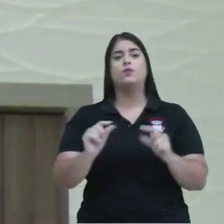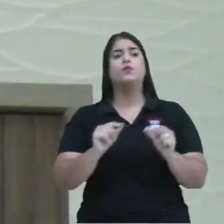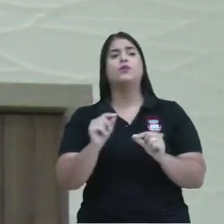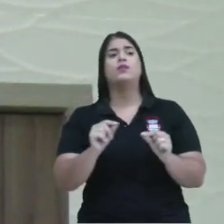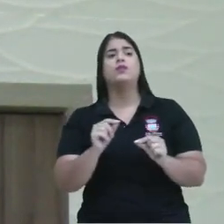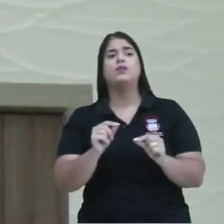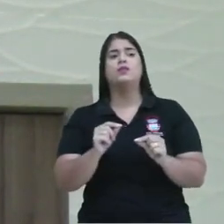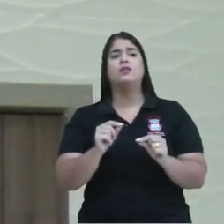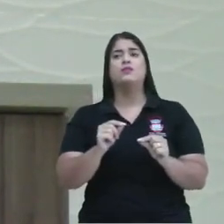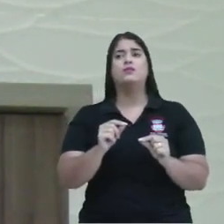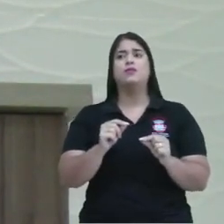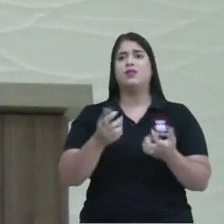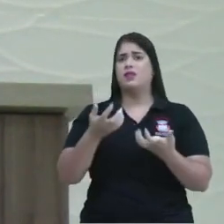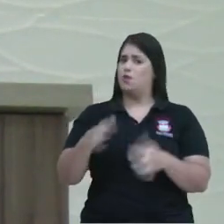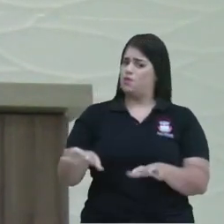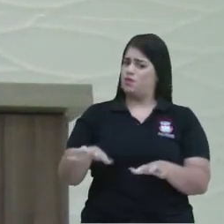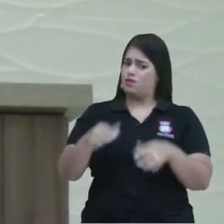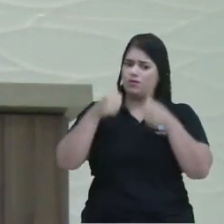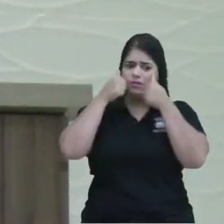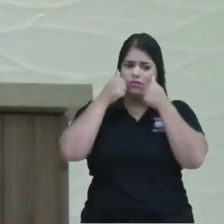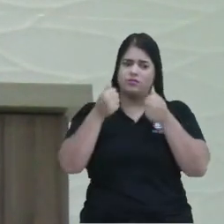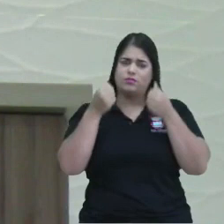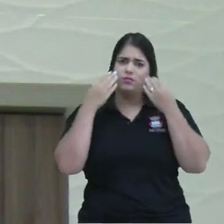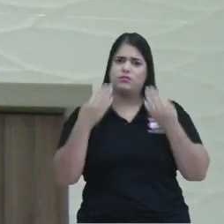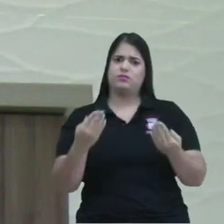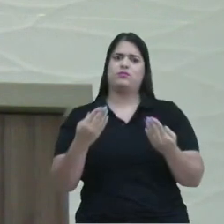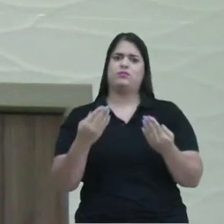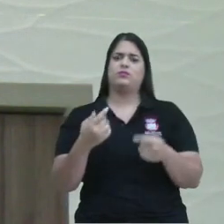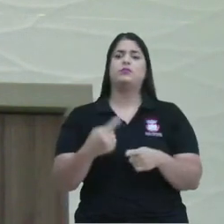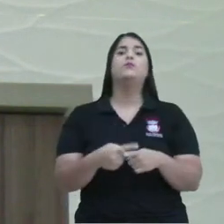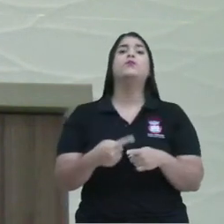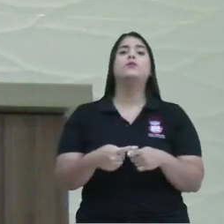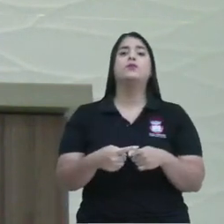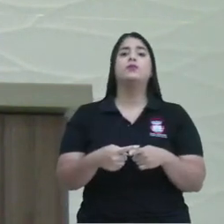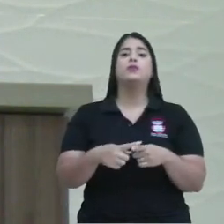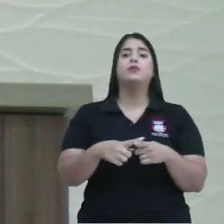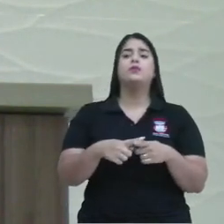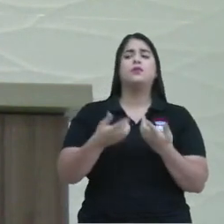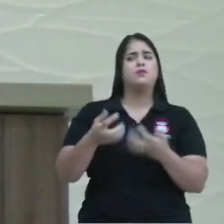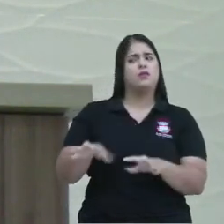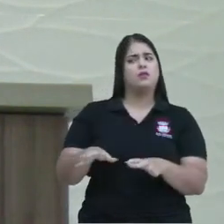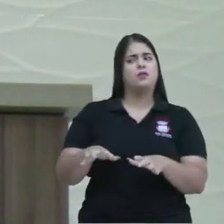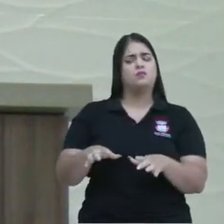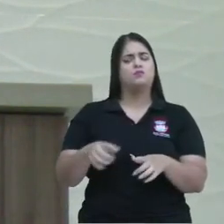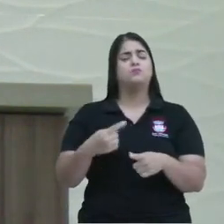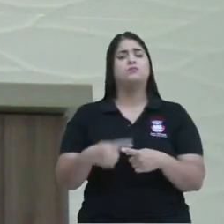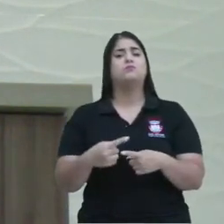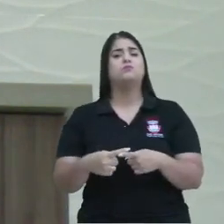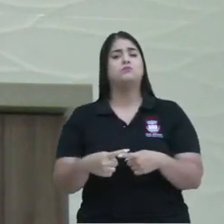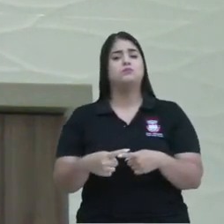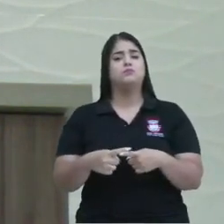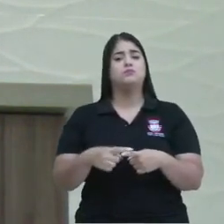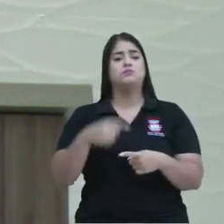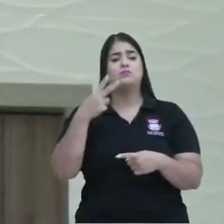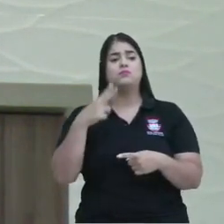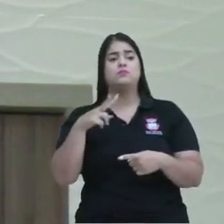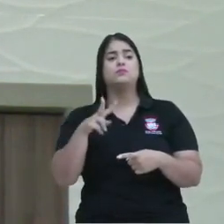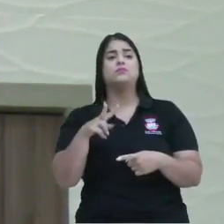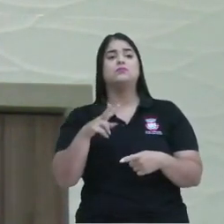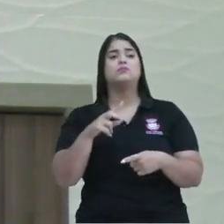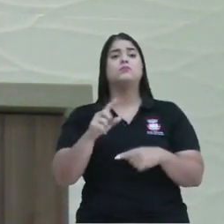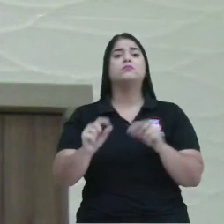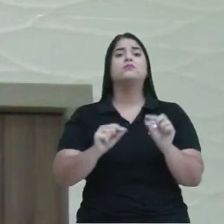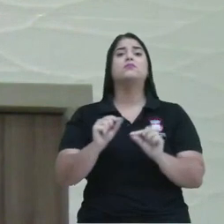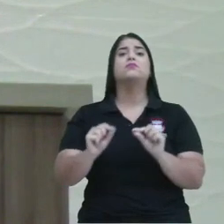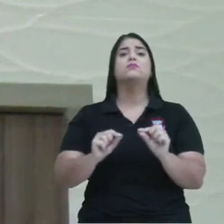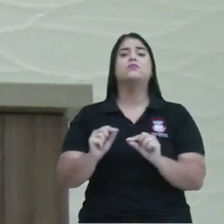estão fugindo da audiência pública. Que estão fugindo. Ora, eu vejo e muito